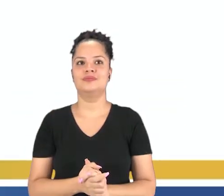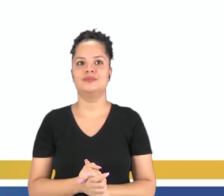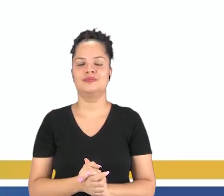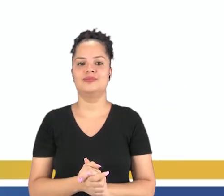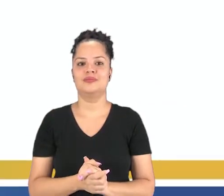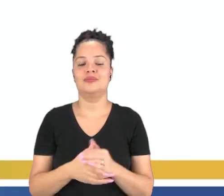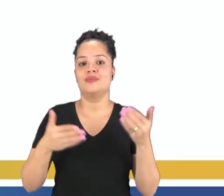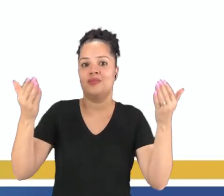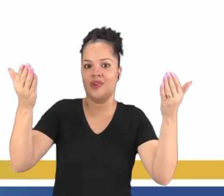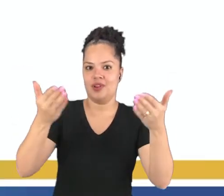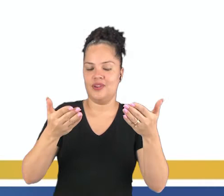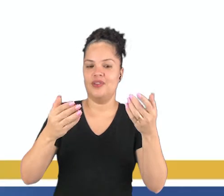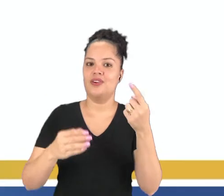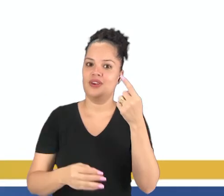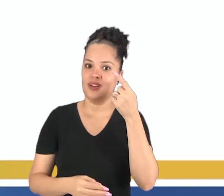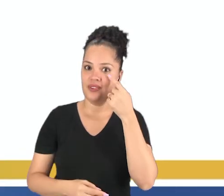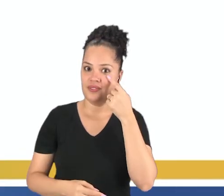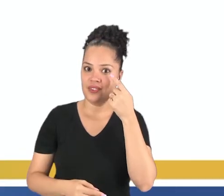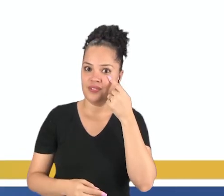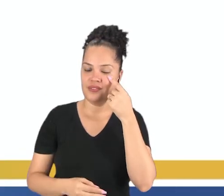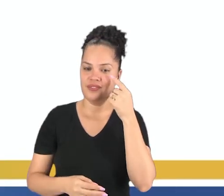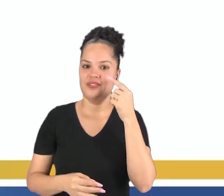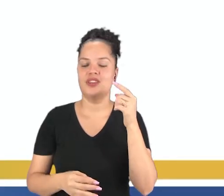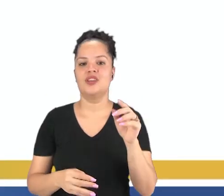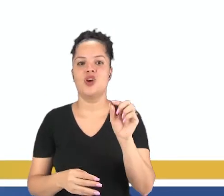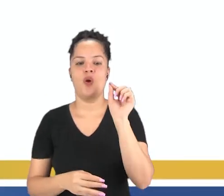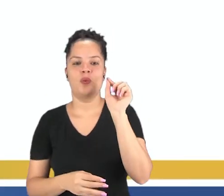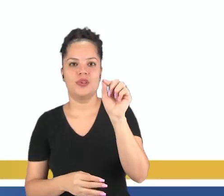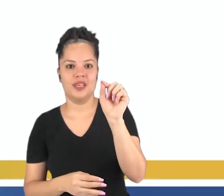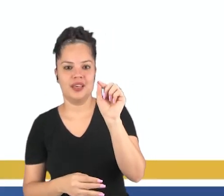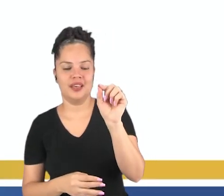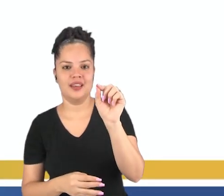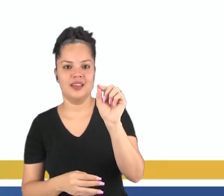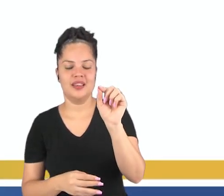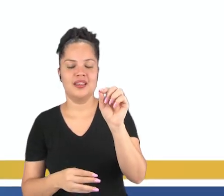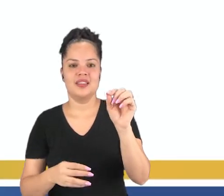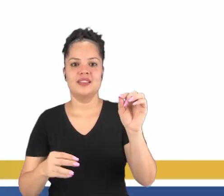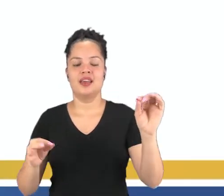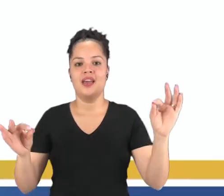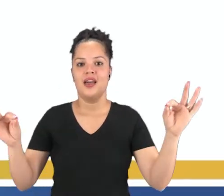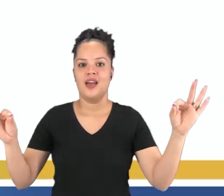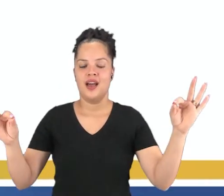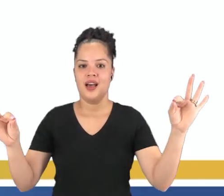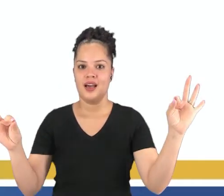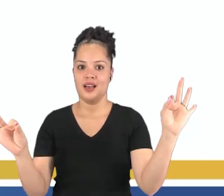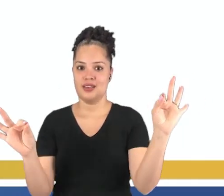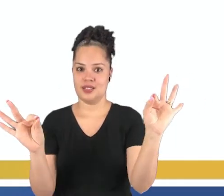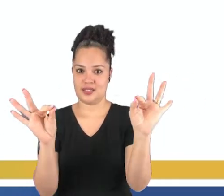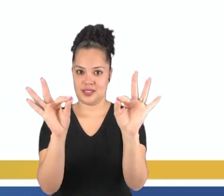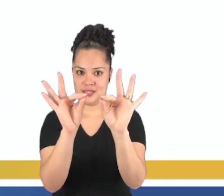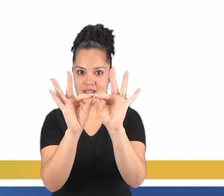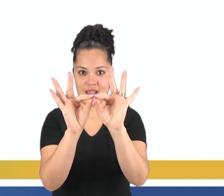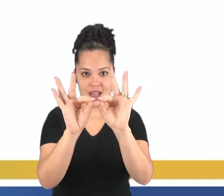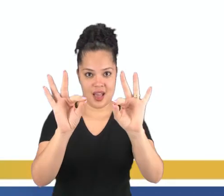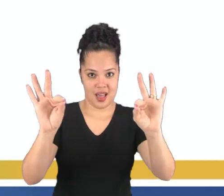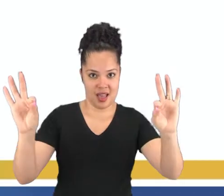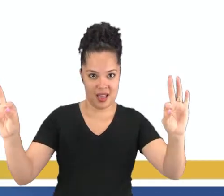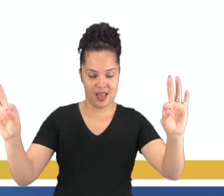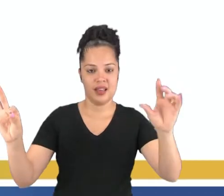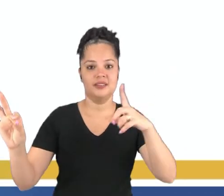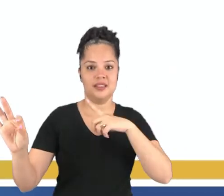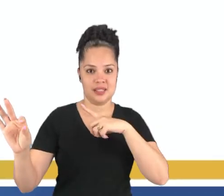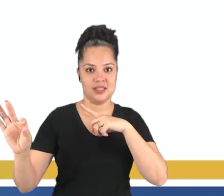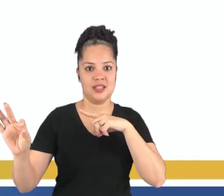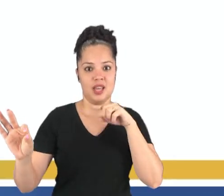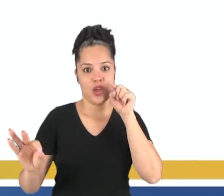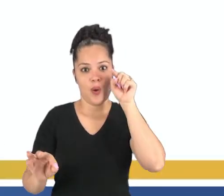Agora, pessoal, retas concorrentes perpendiculares, ou seja, são retas que possuem um ponto em comum, apenas um, só